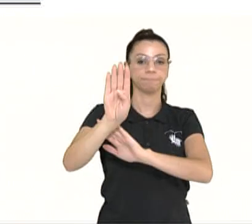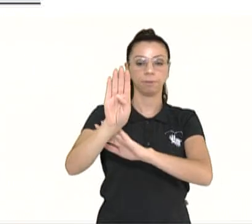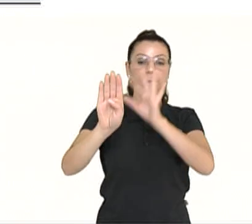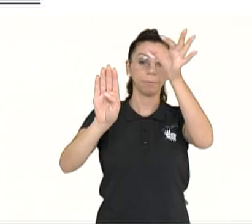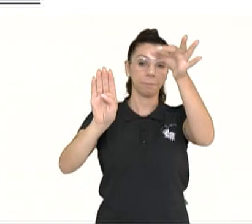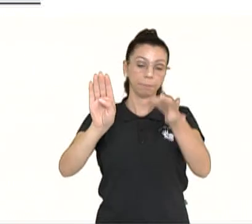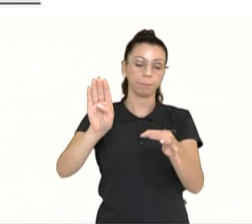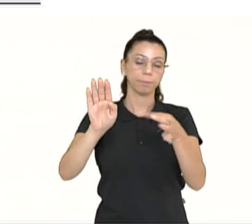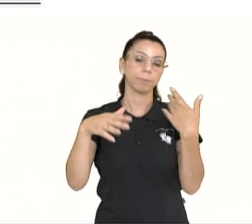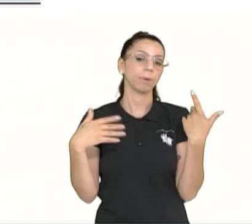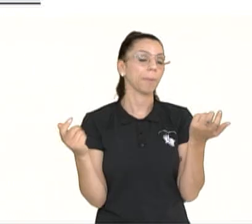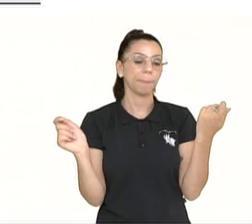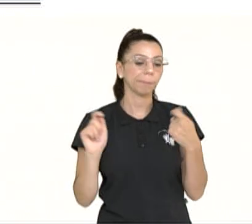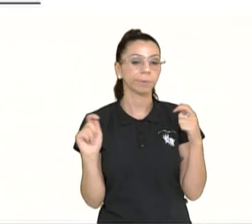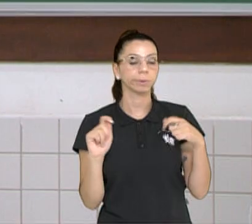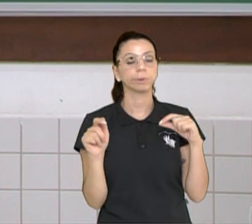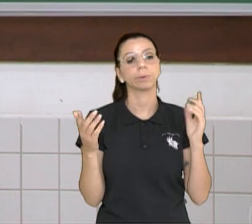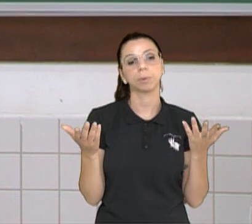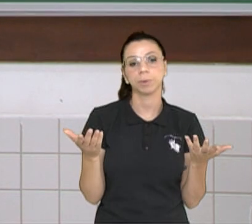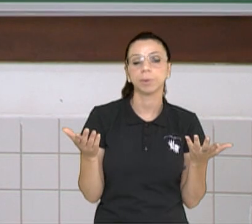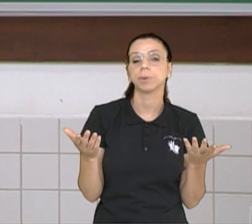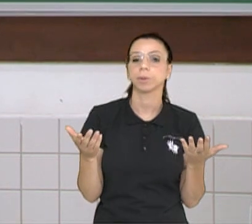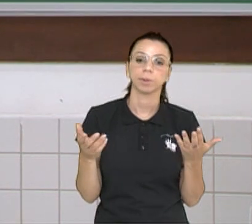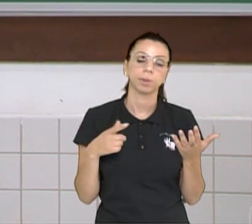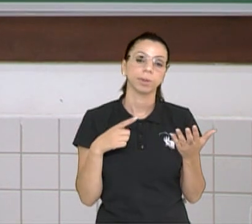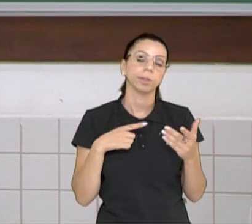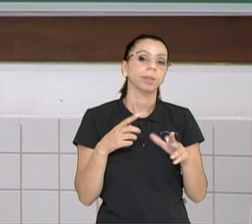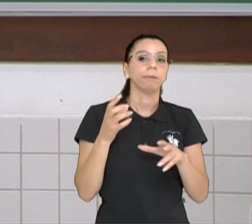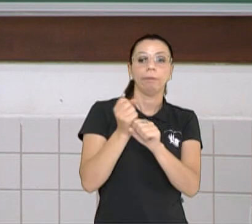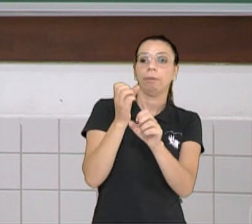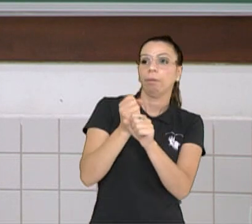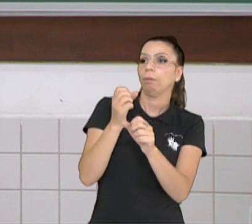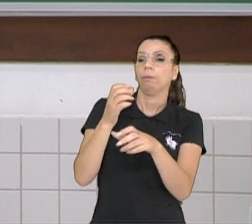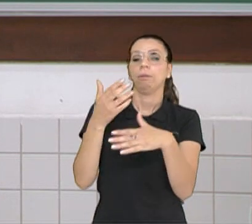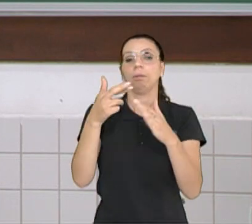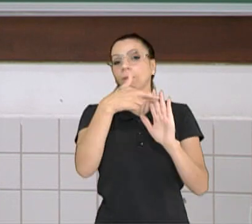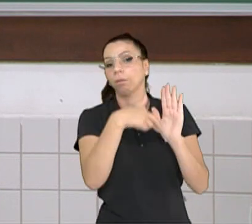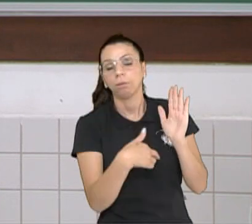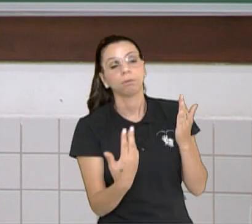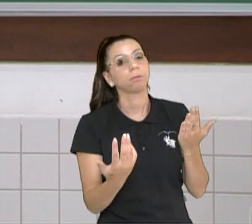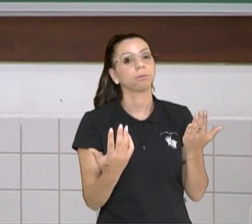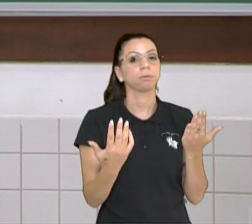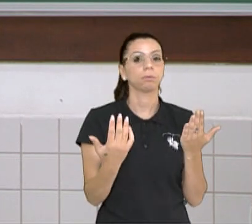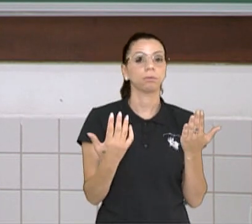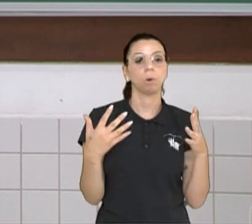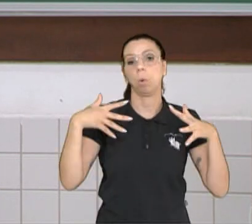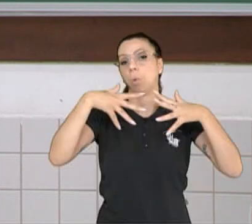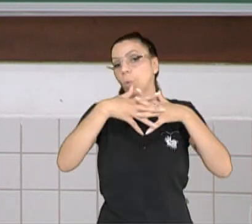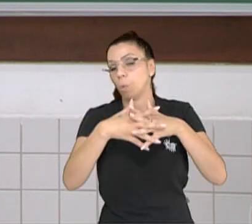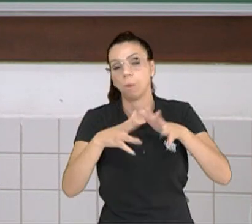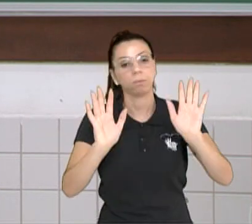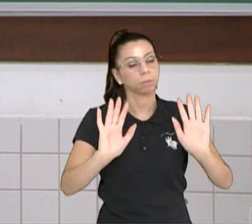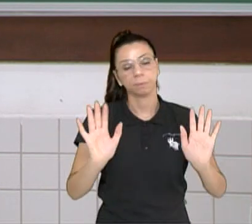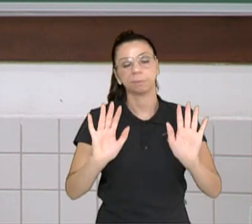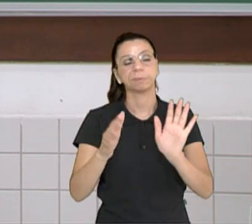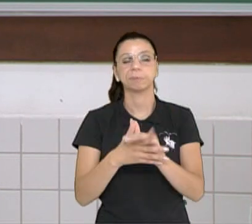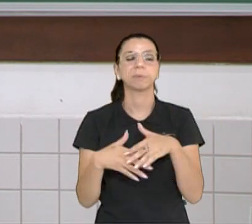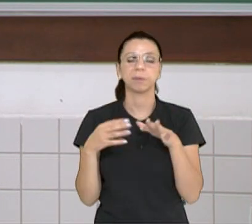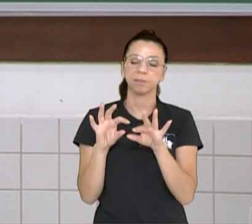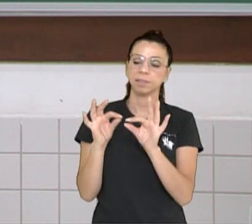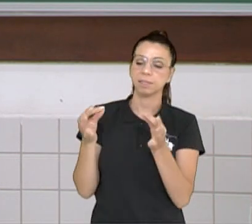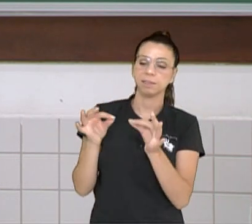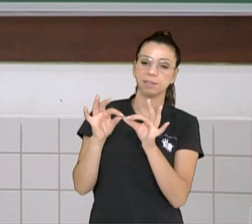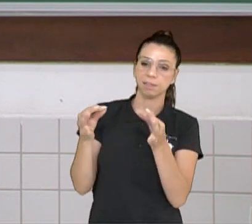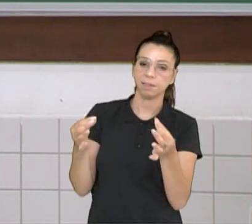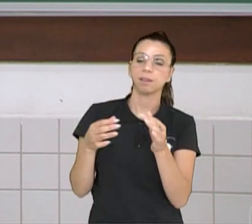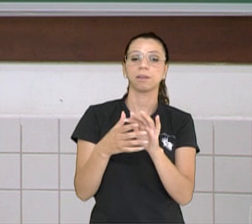Então, vejam que a gente não precisou usar aí fórmulas e cálculos muito difíceis, nada difícil, bem